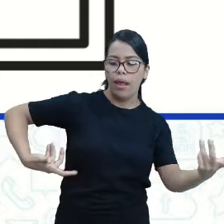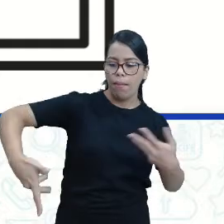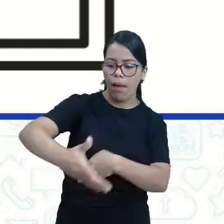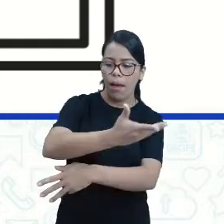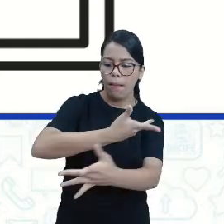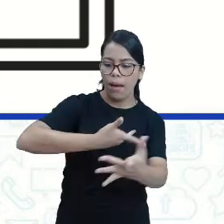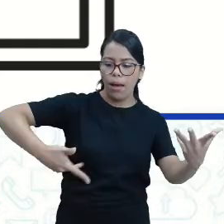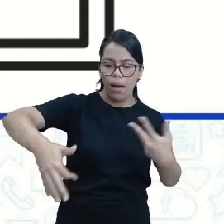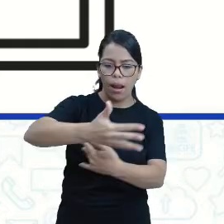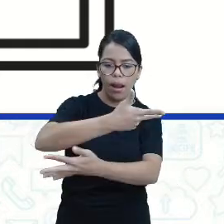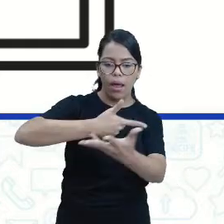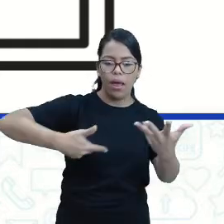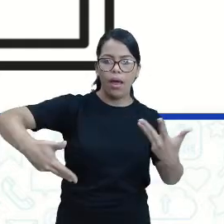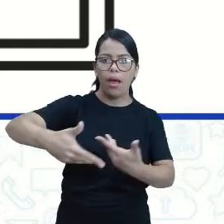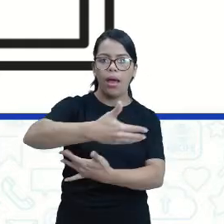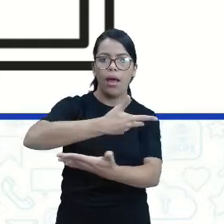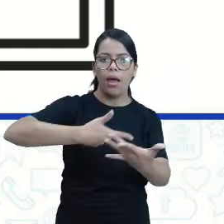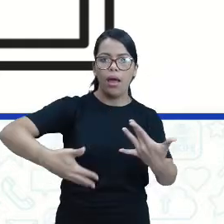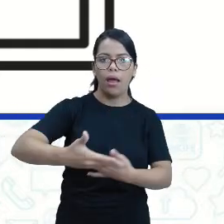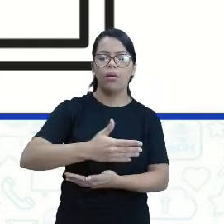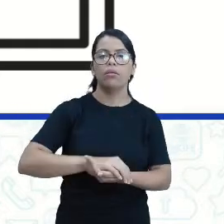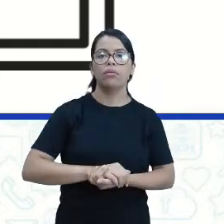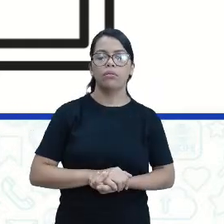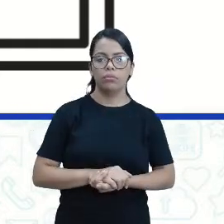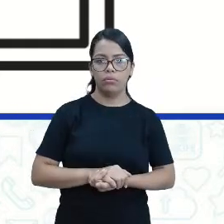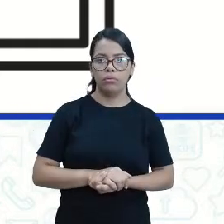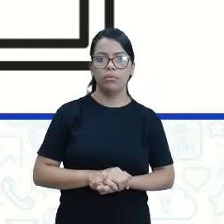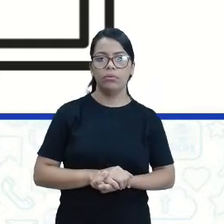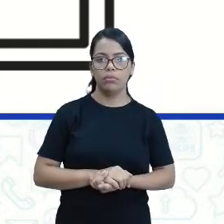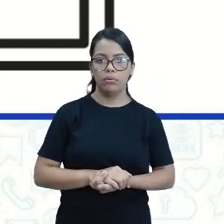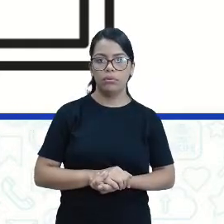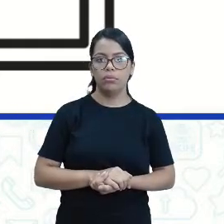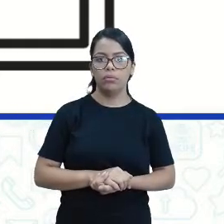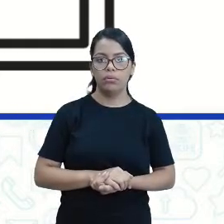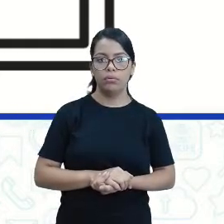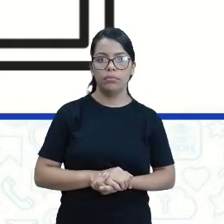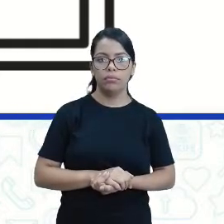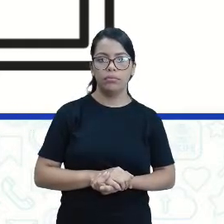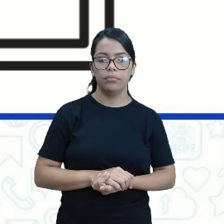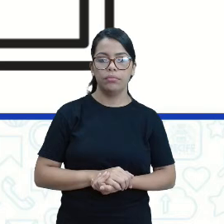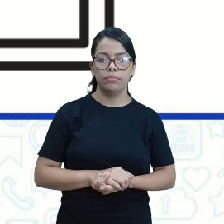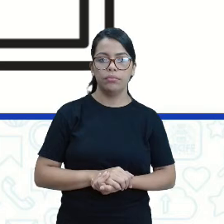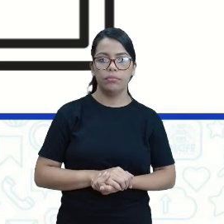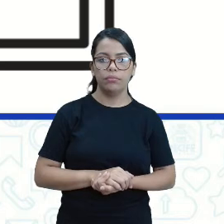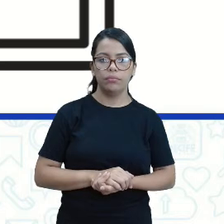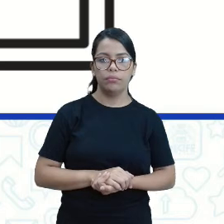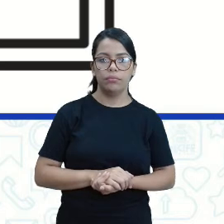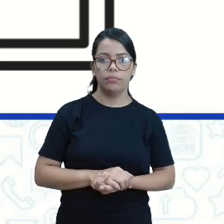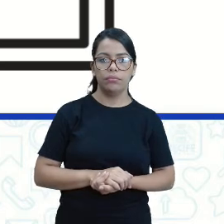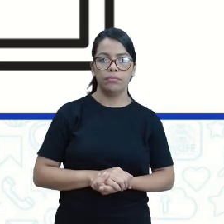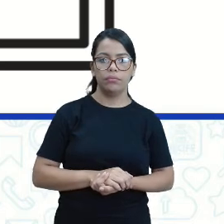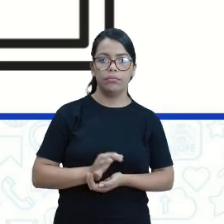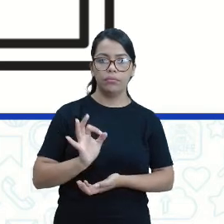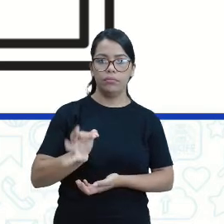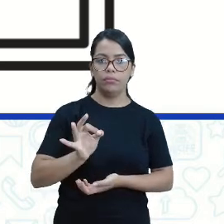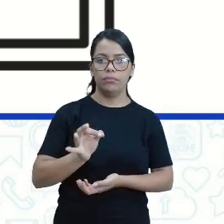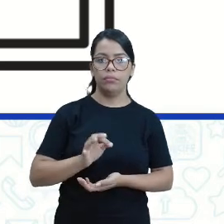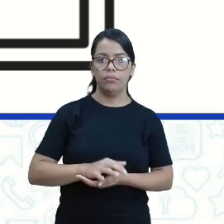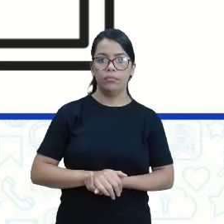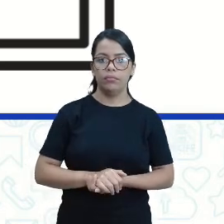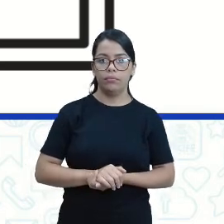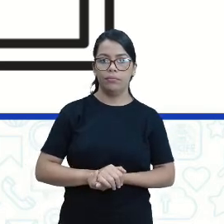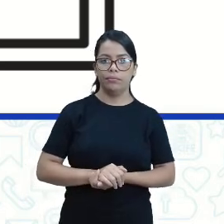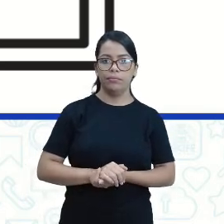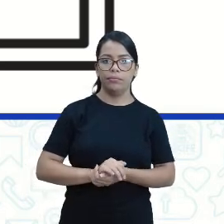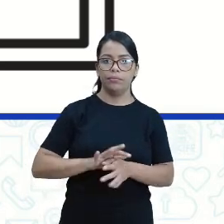tecnológicos interligaram economias e também pessoas, construíram novas sociabilidades mudaram padrões culturais, valores e YouTube, trouxeram